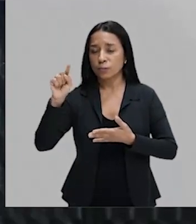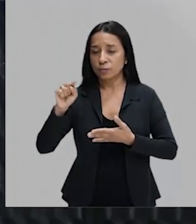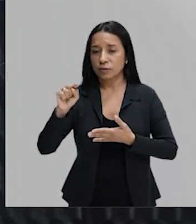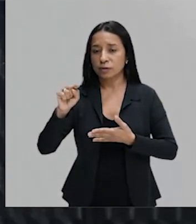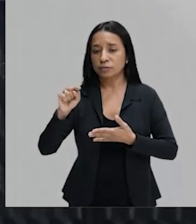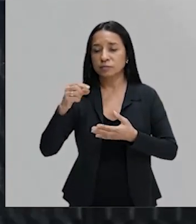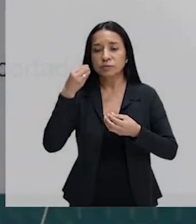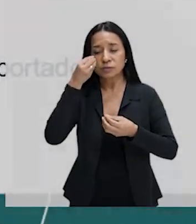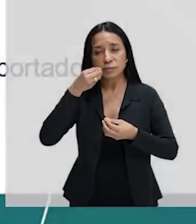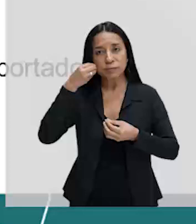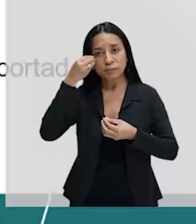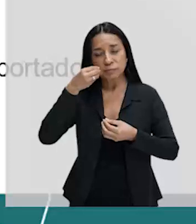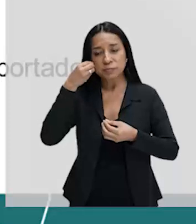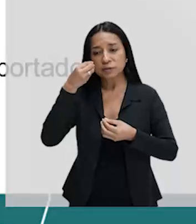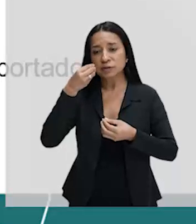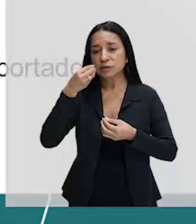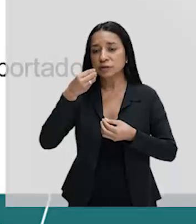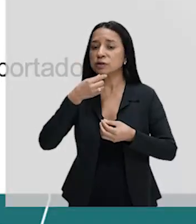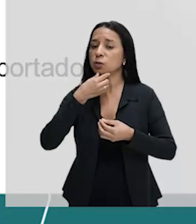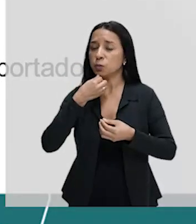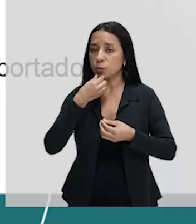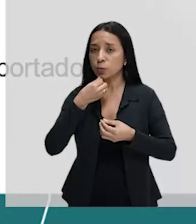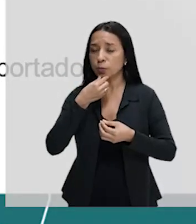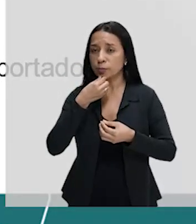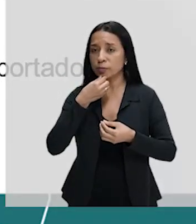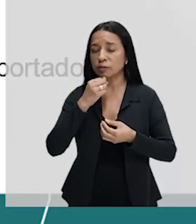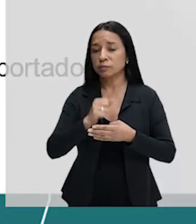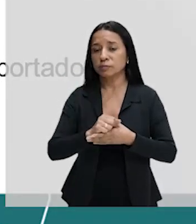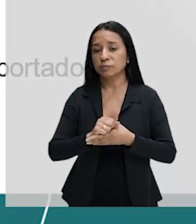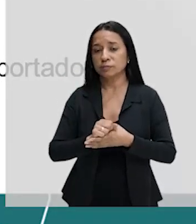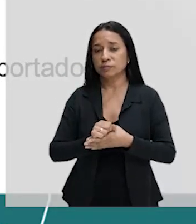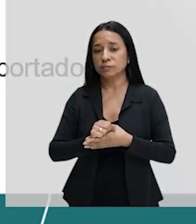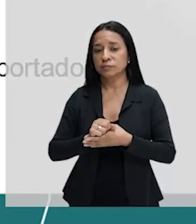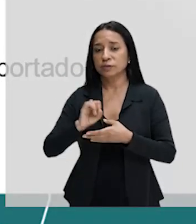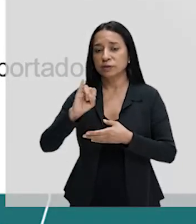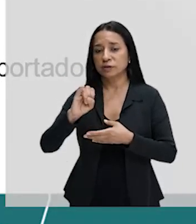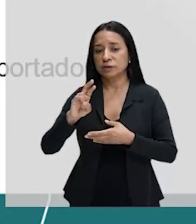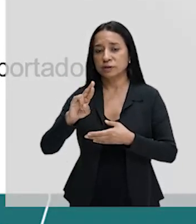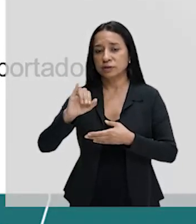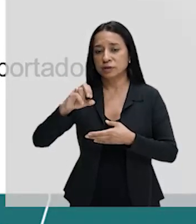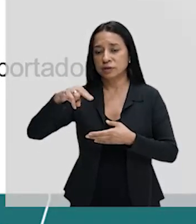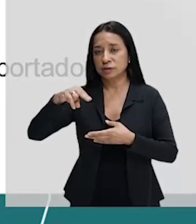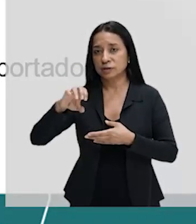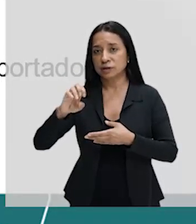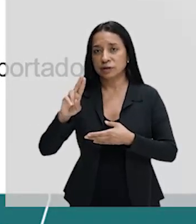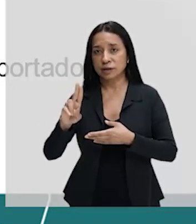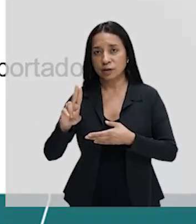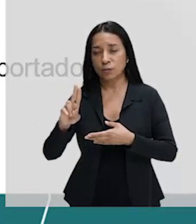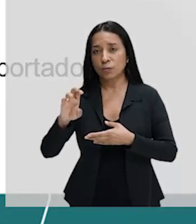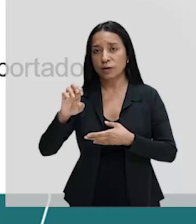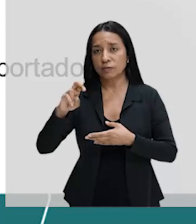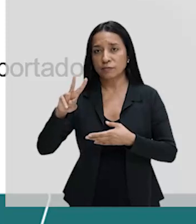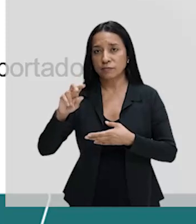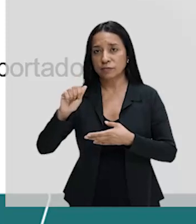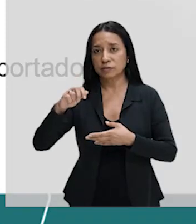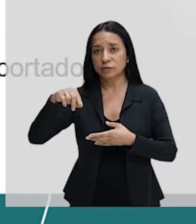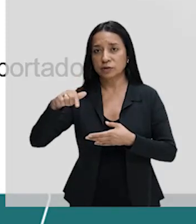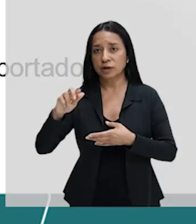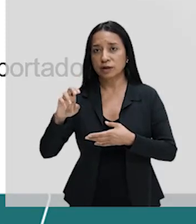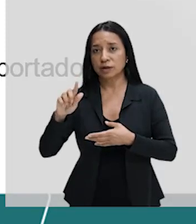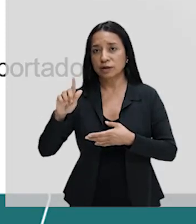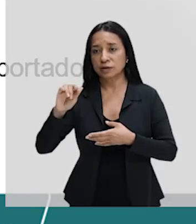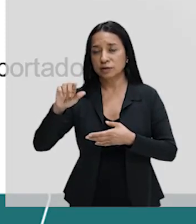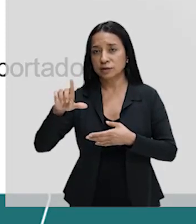é favorecida pelo Barão de Mauá, o senhor Irineu Evangelista, mais conhecido como Barão de Mauá. Ele